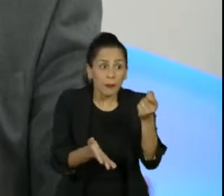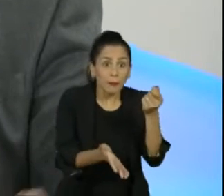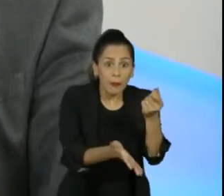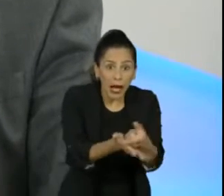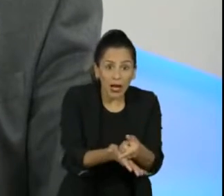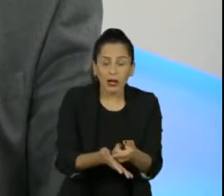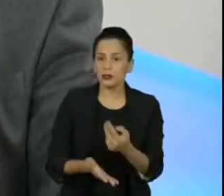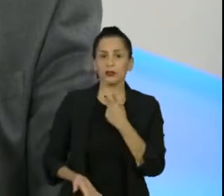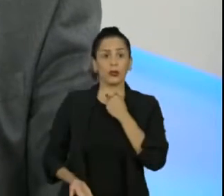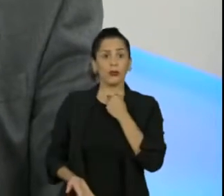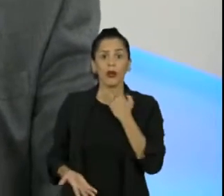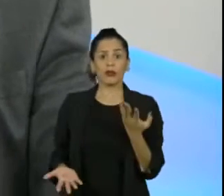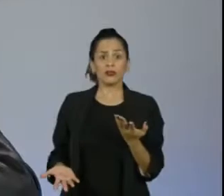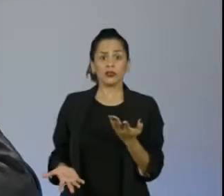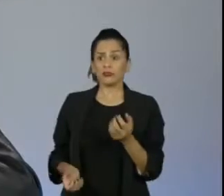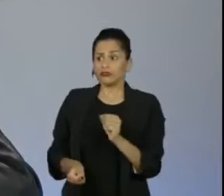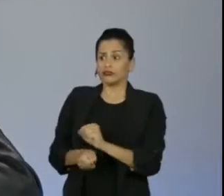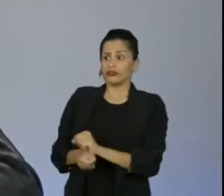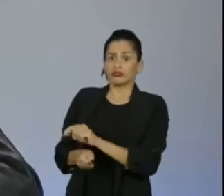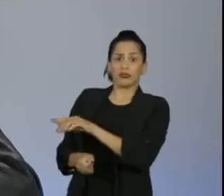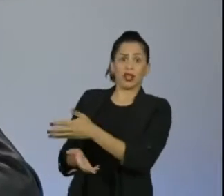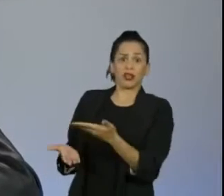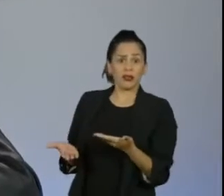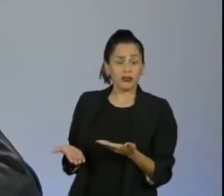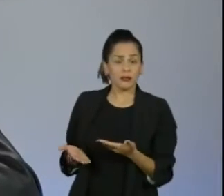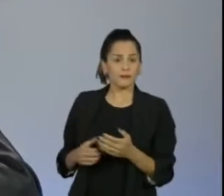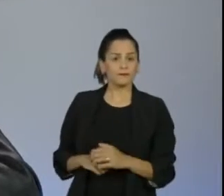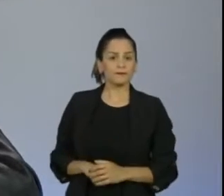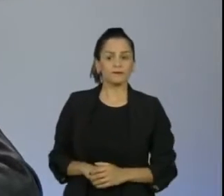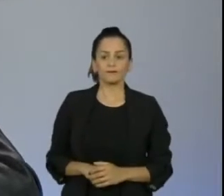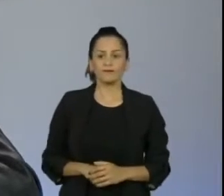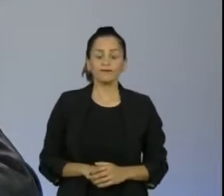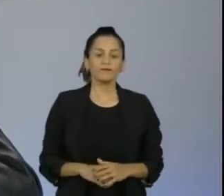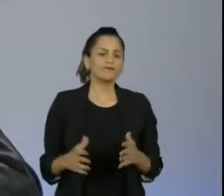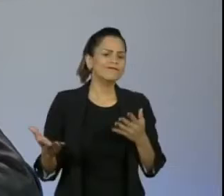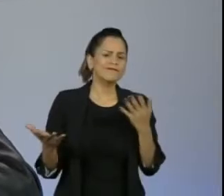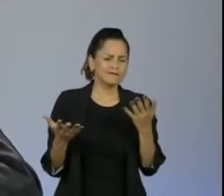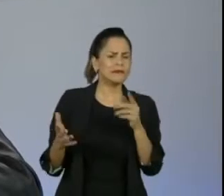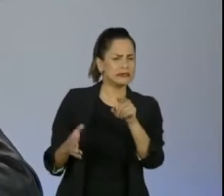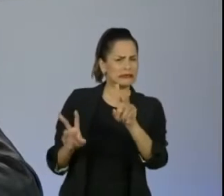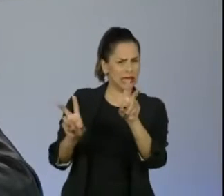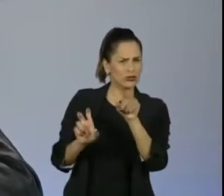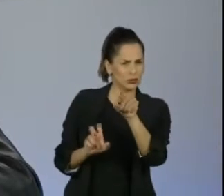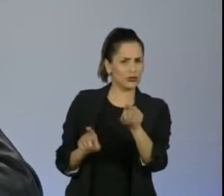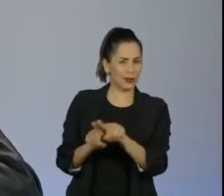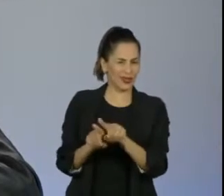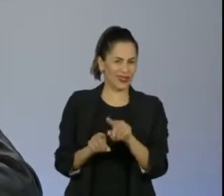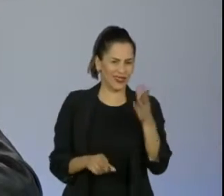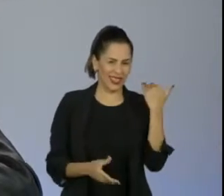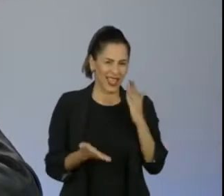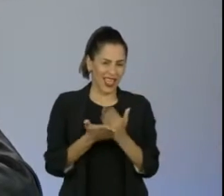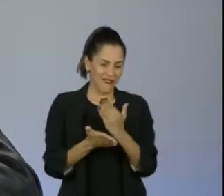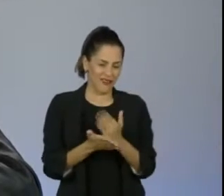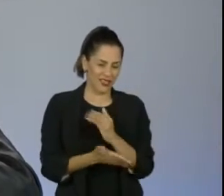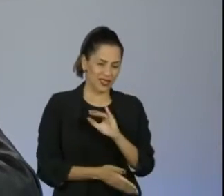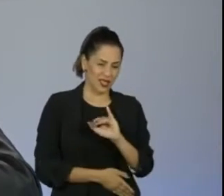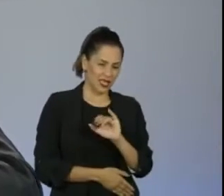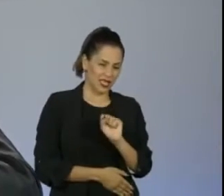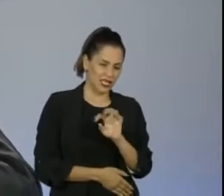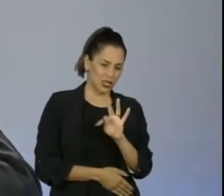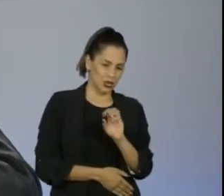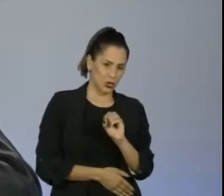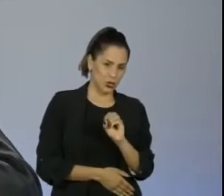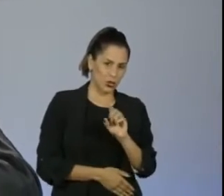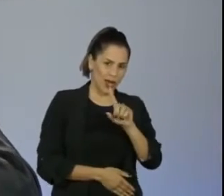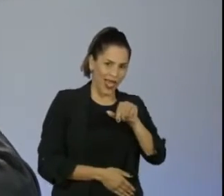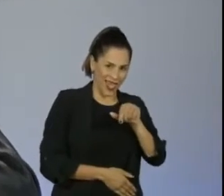estão presos. E, prefeito, ainda dentro dessa questão, foi a Isto É que revelou essa história, se eu não me engano, em agosto, e o senhor entrou com